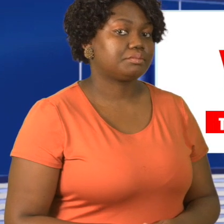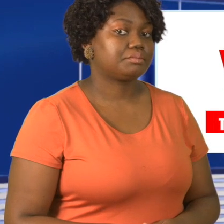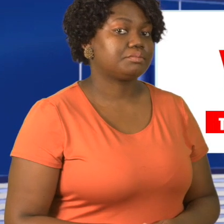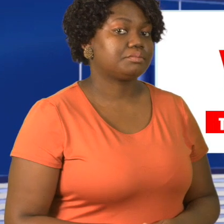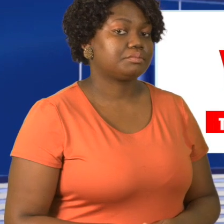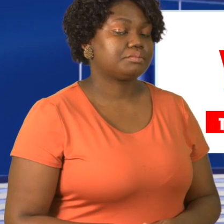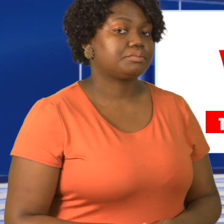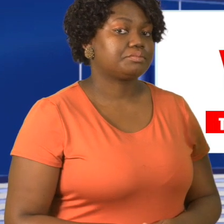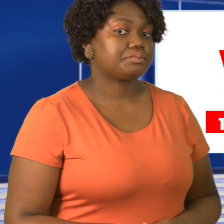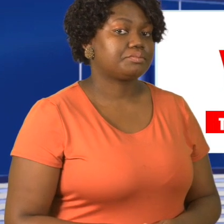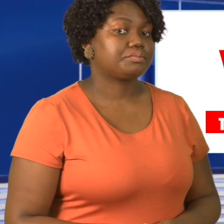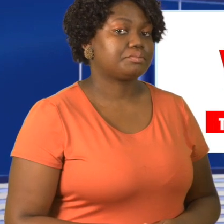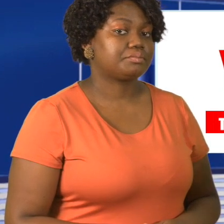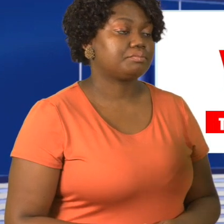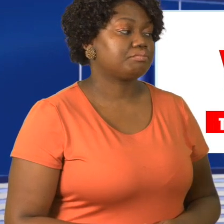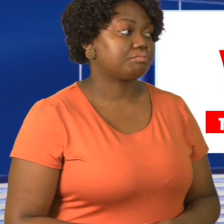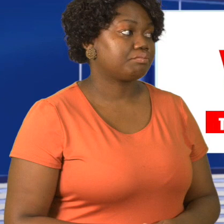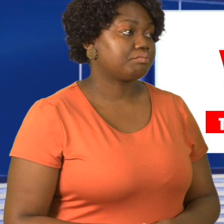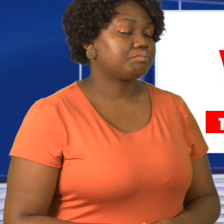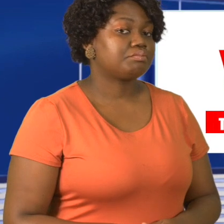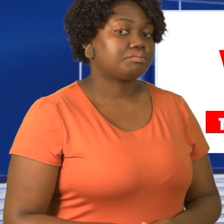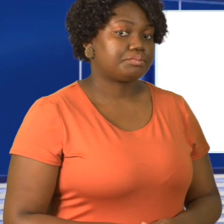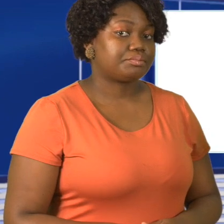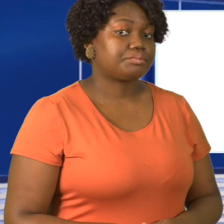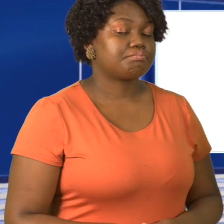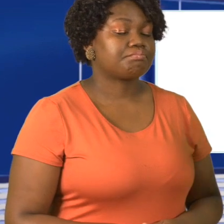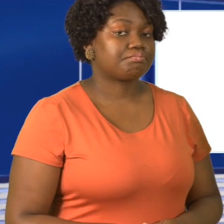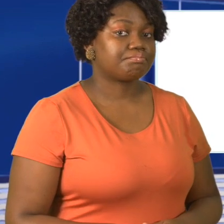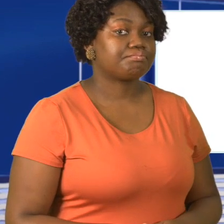tornar célebre os processos referentes à sua liberdade condicional.